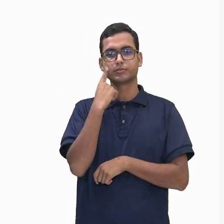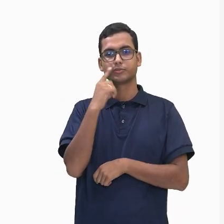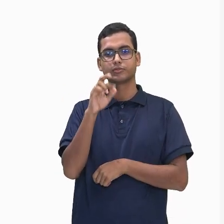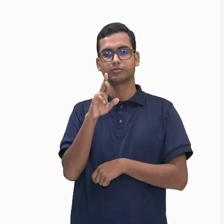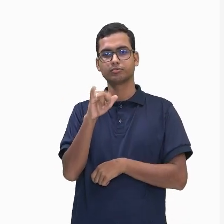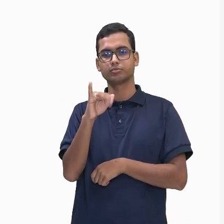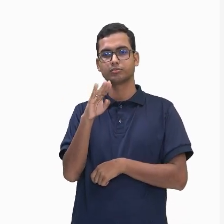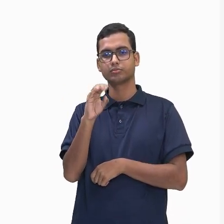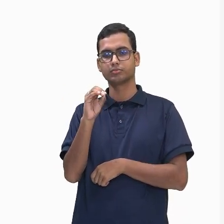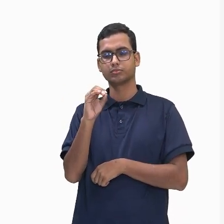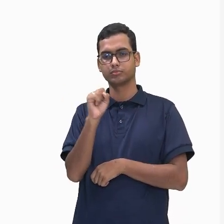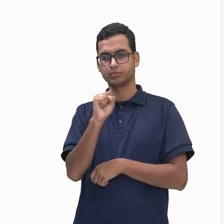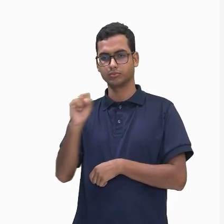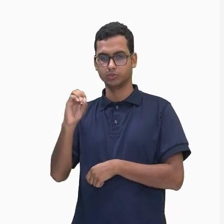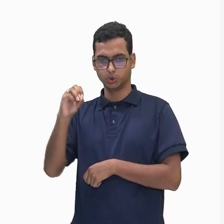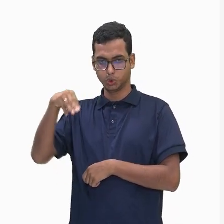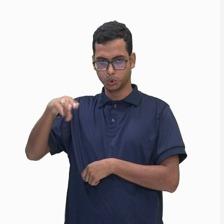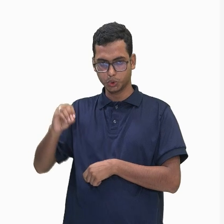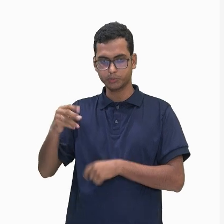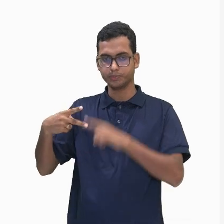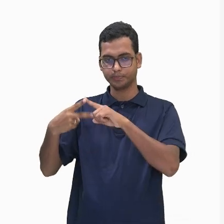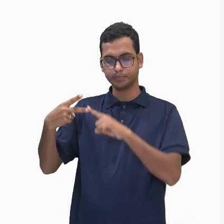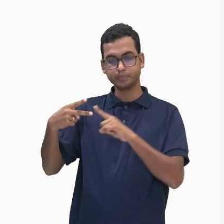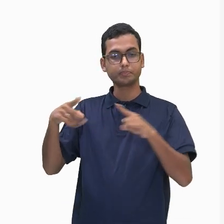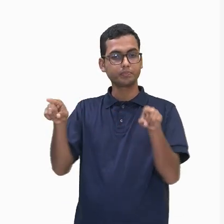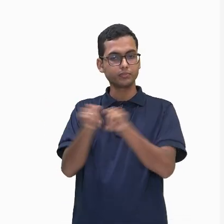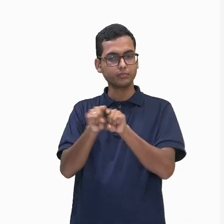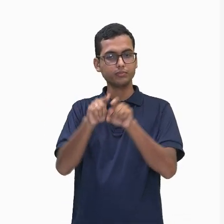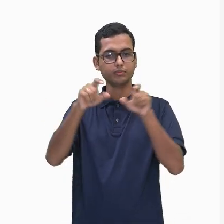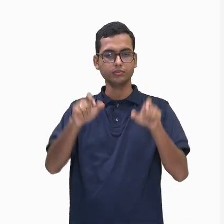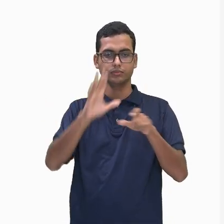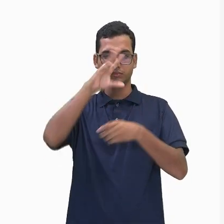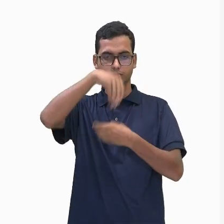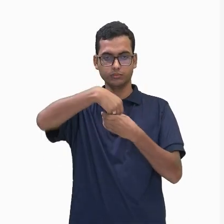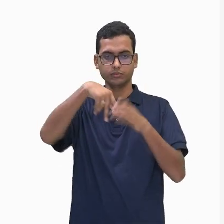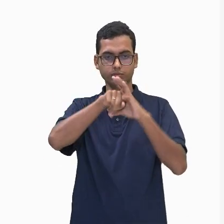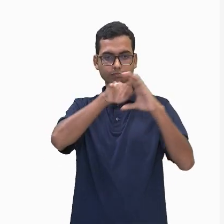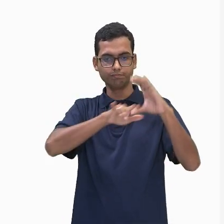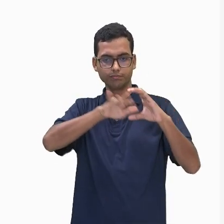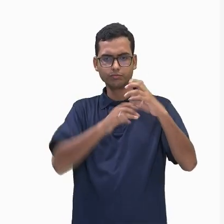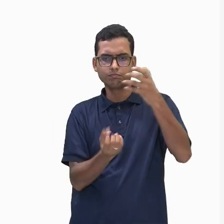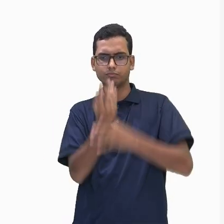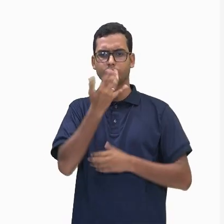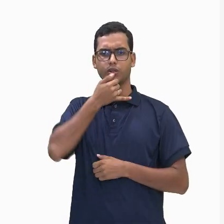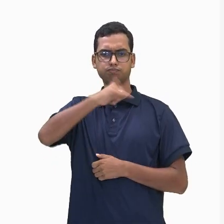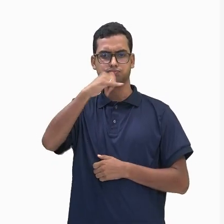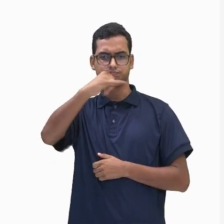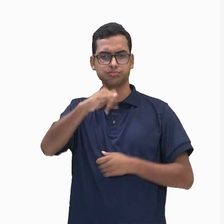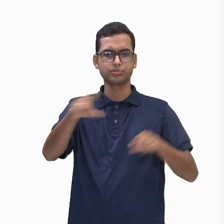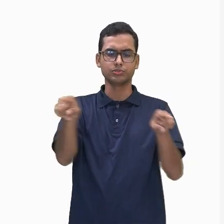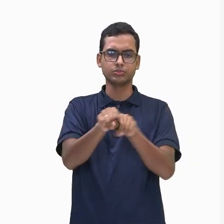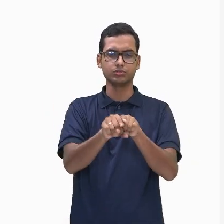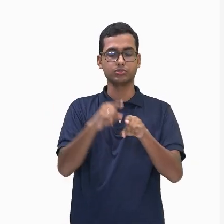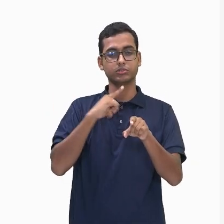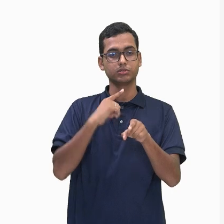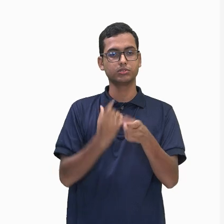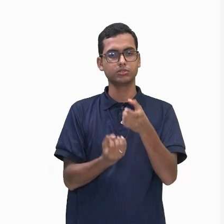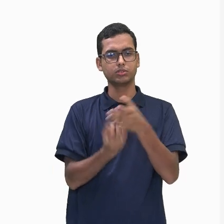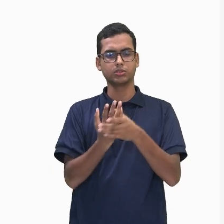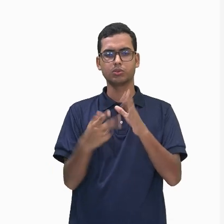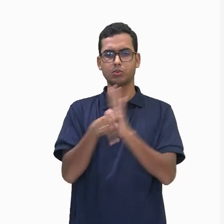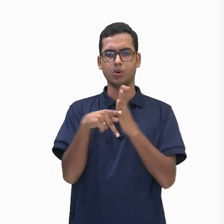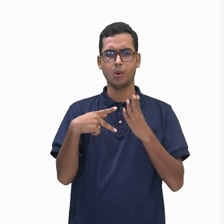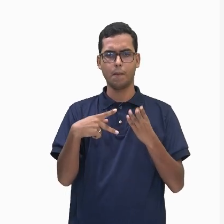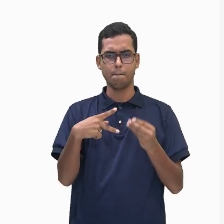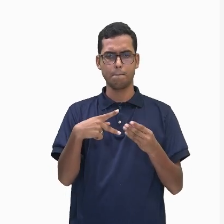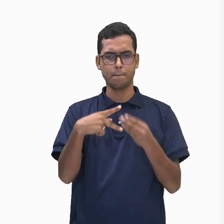onde acontecem as atividades da célula, como produção de energia e construção de proteínas. Então,